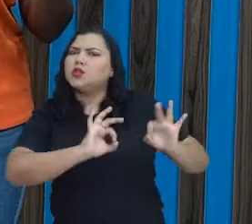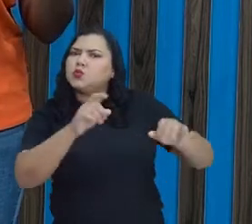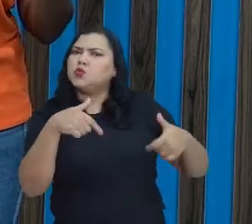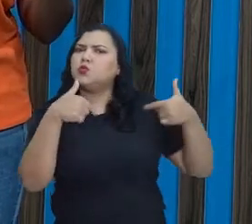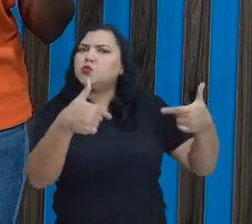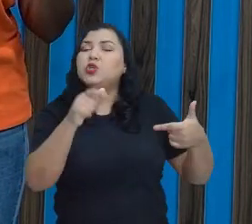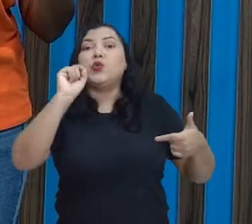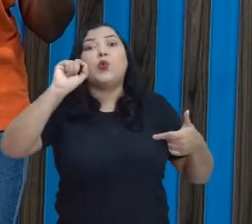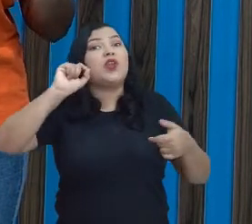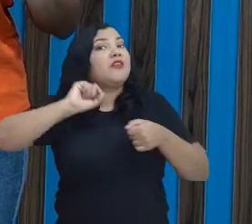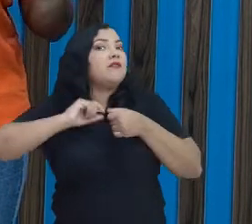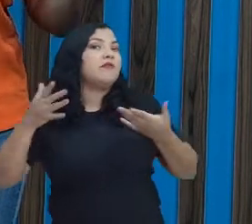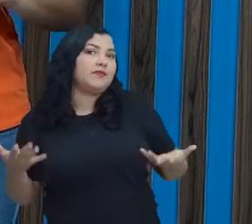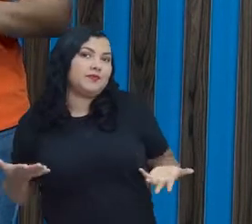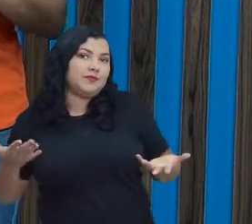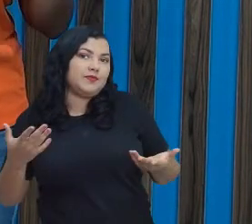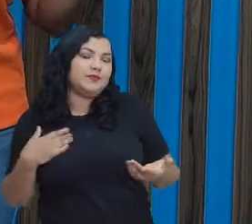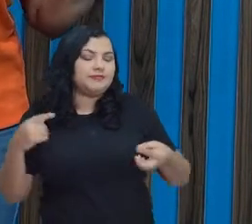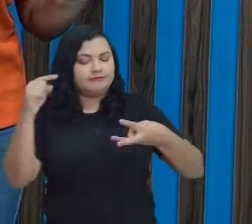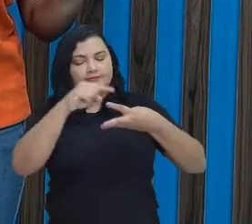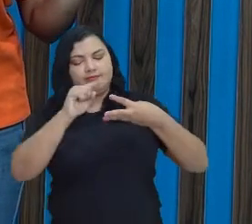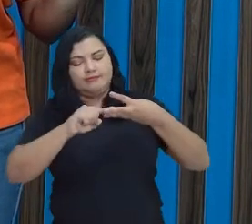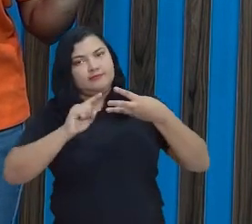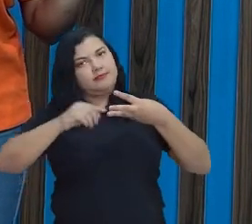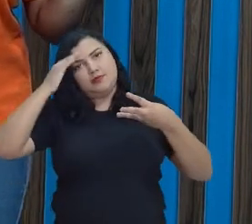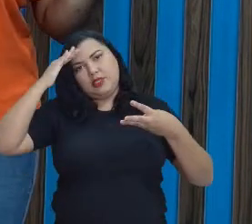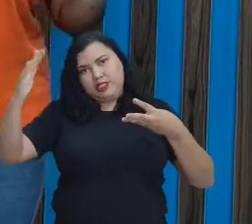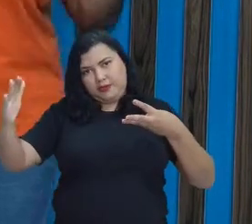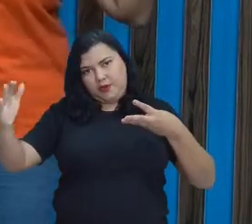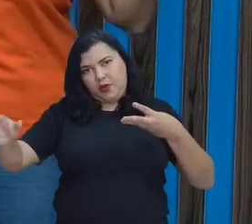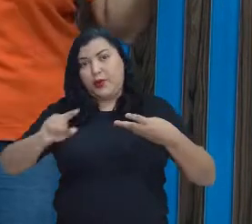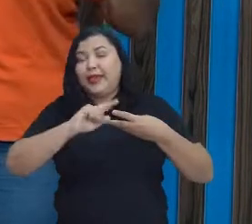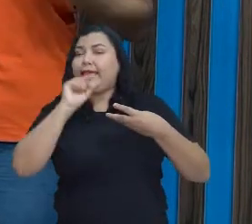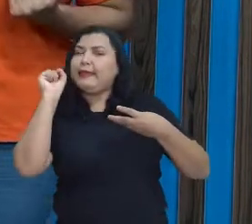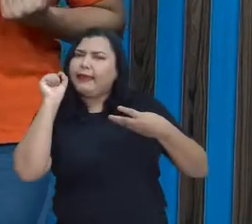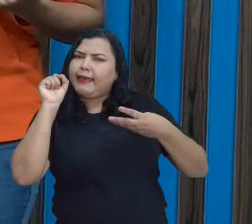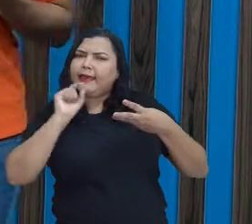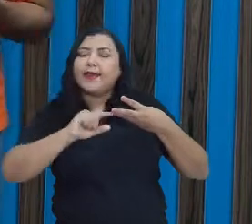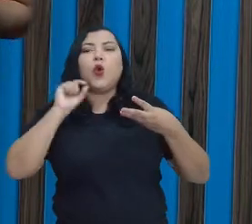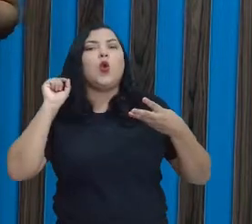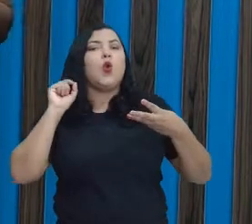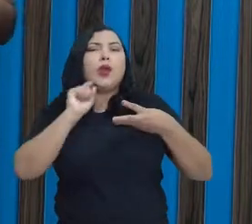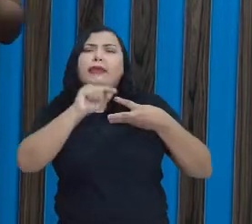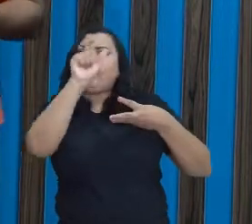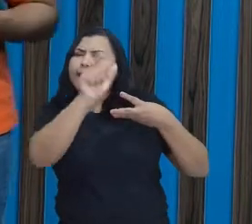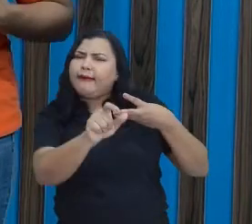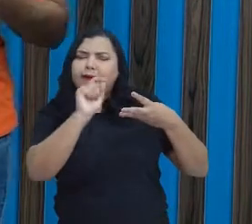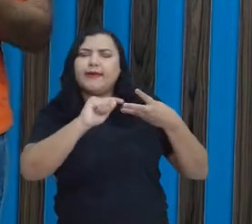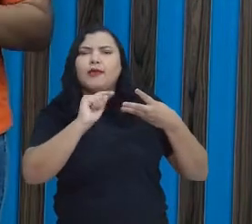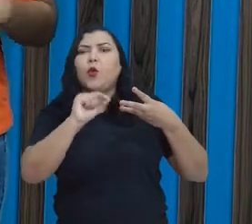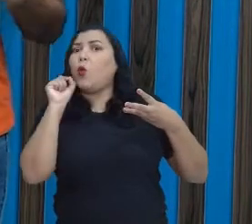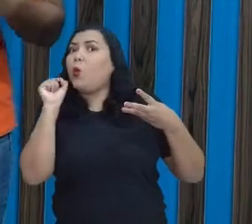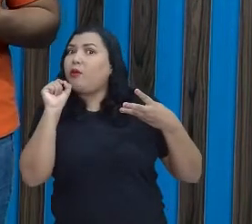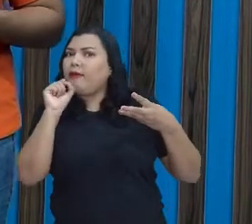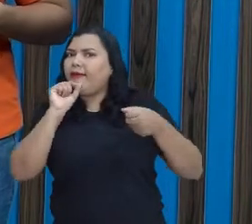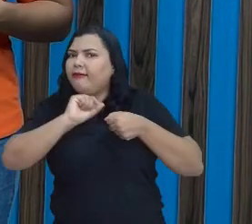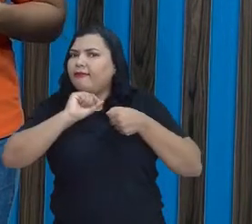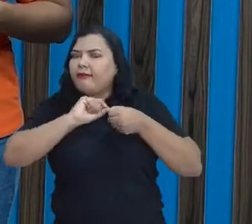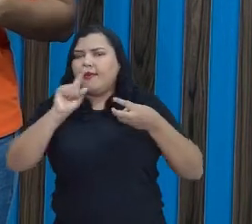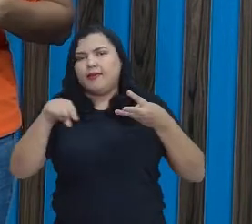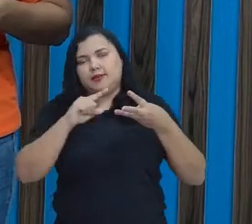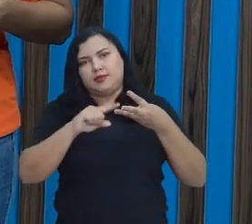feito. São os três pilares, digamos assim. E aí, aos poucos, vocês vão se adaptando a fazer essa